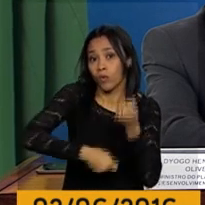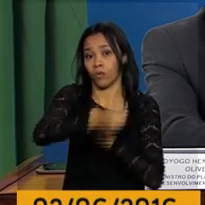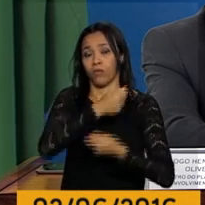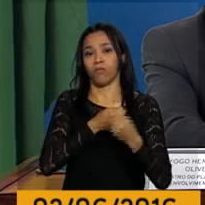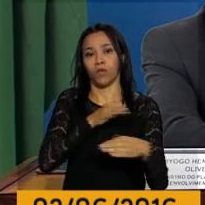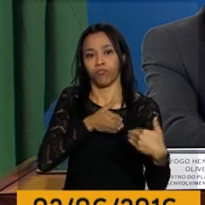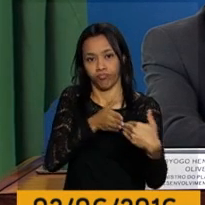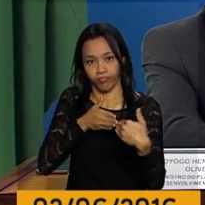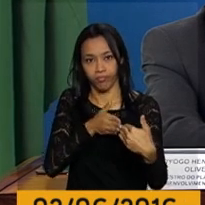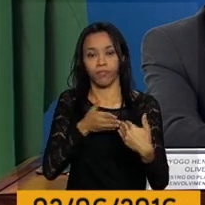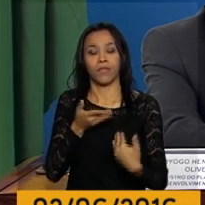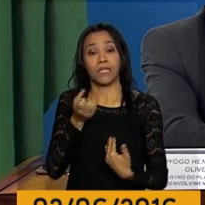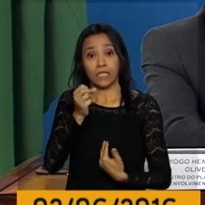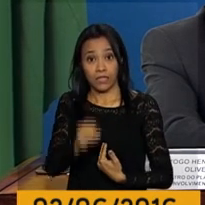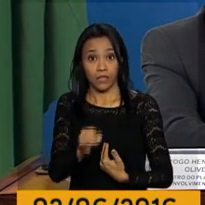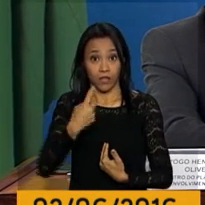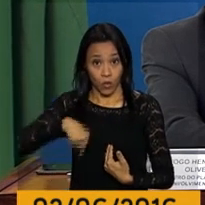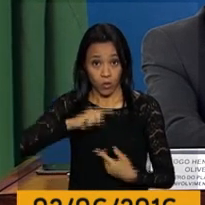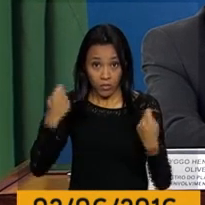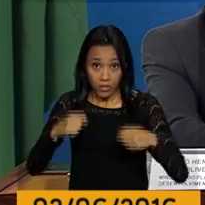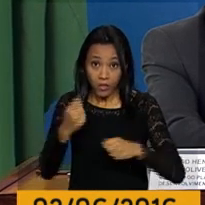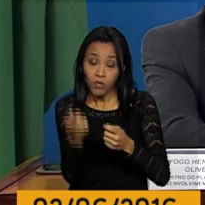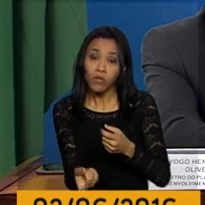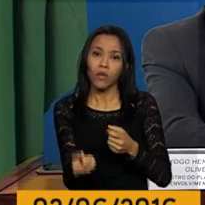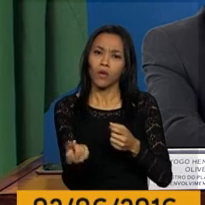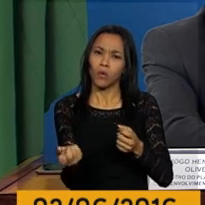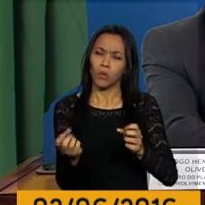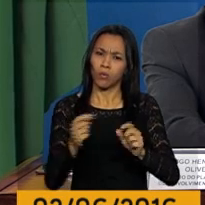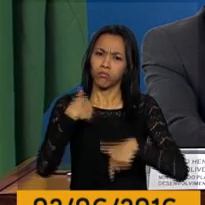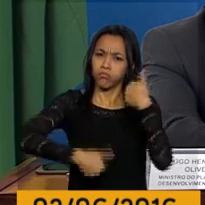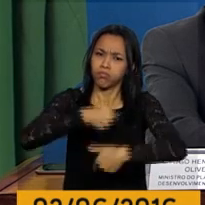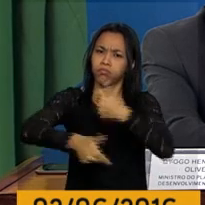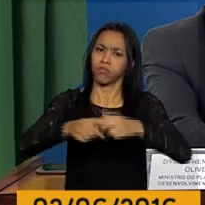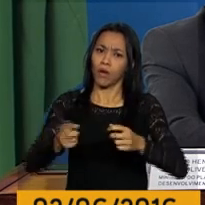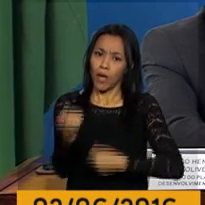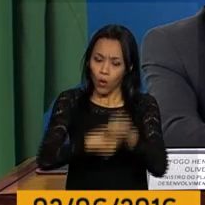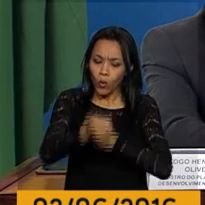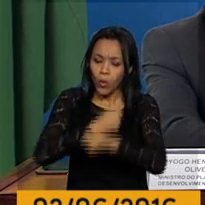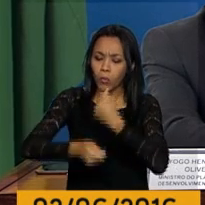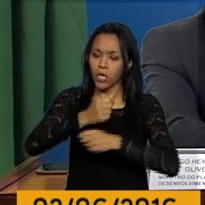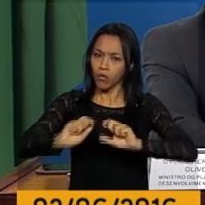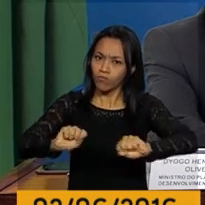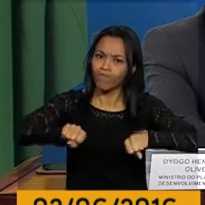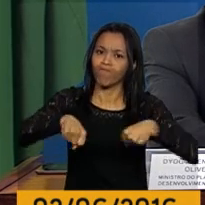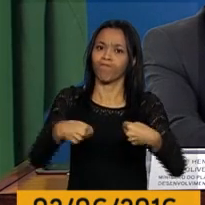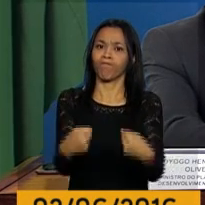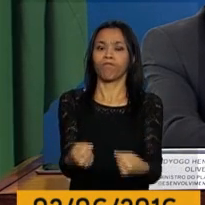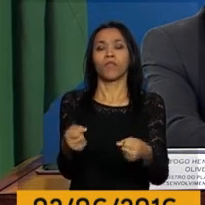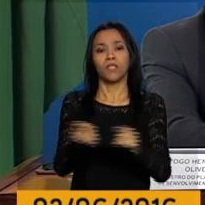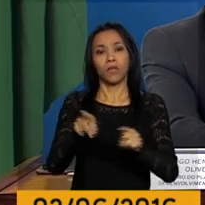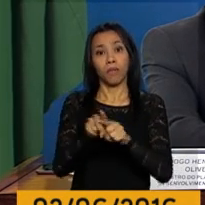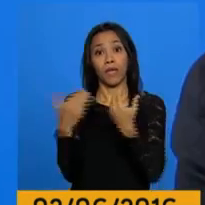aparentemente de maior demanda, é retomar o crescimento econômico, gerar empregos e buscar motivação para